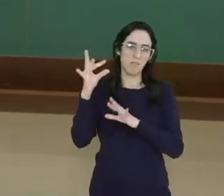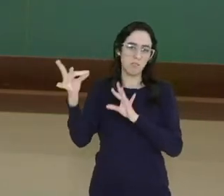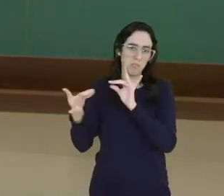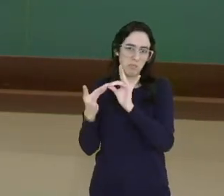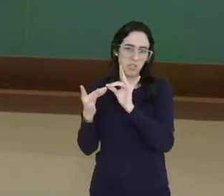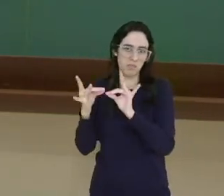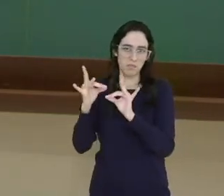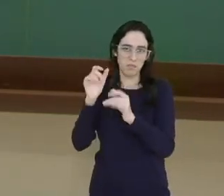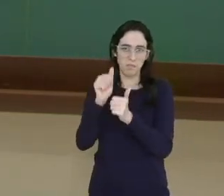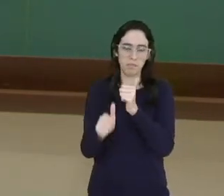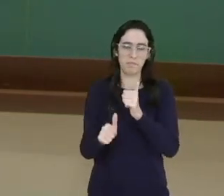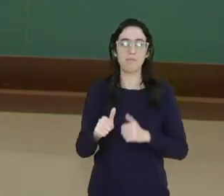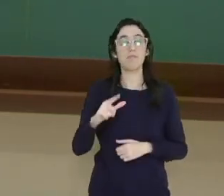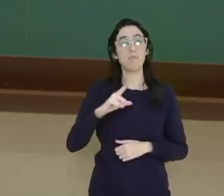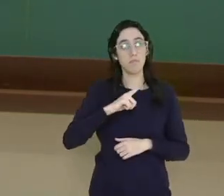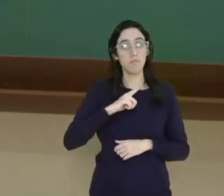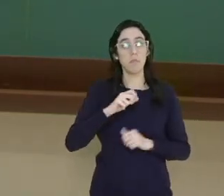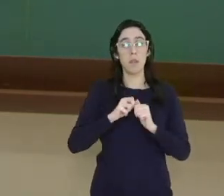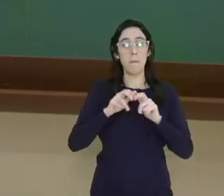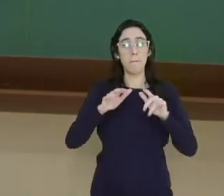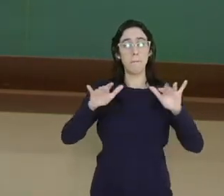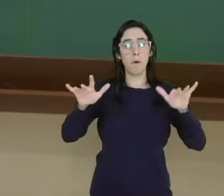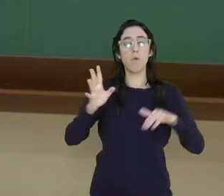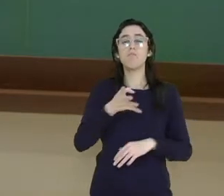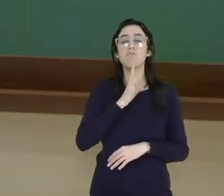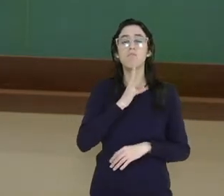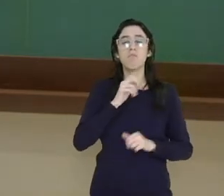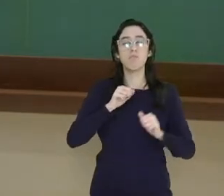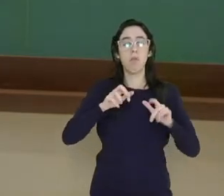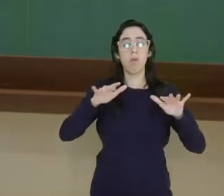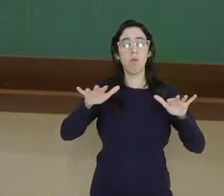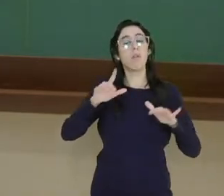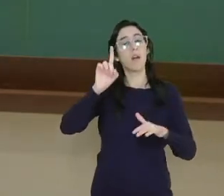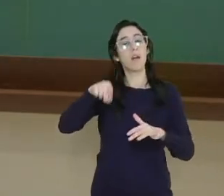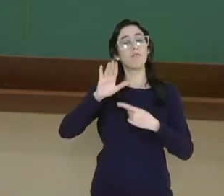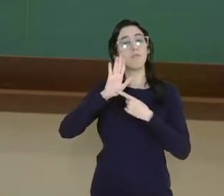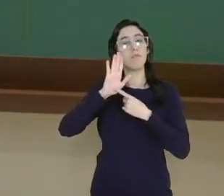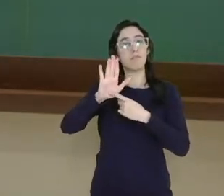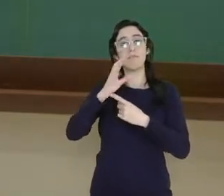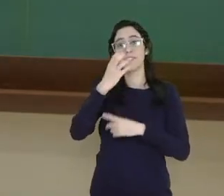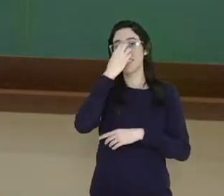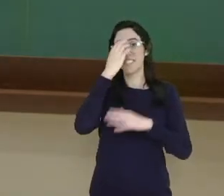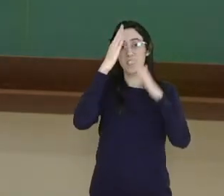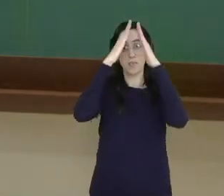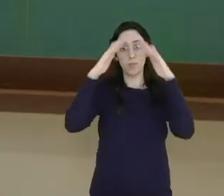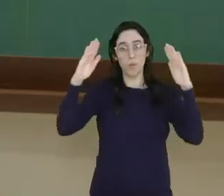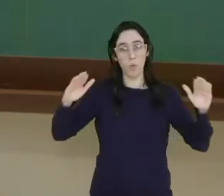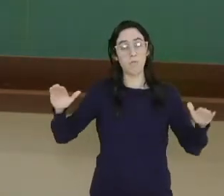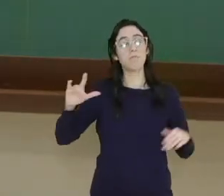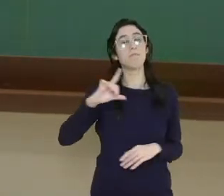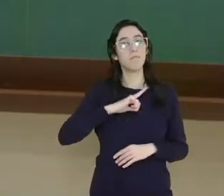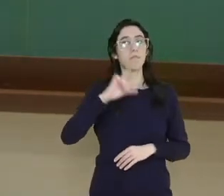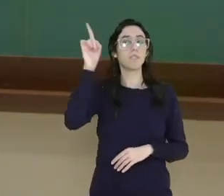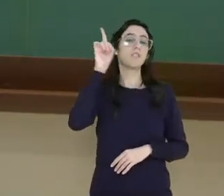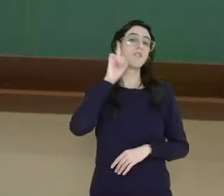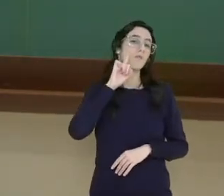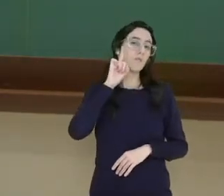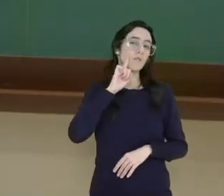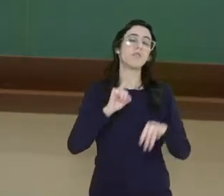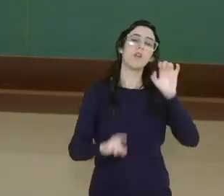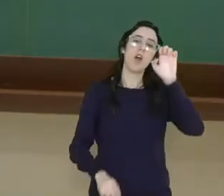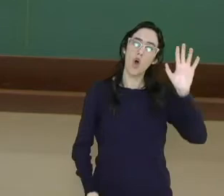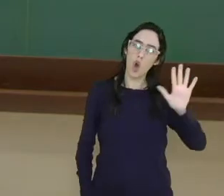tornaria muito popular também como a apresentação de circo, principalmente nos Estados Unidos e